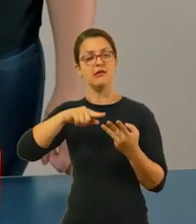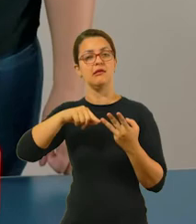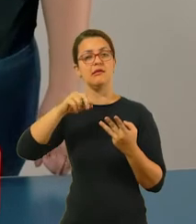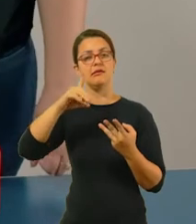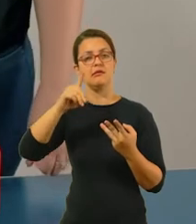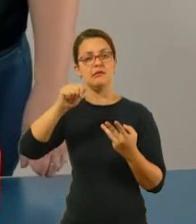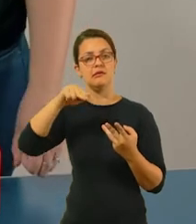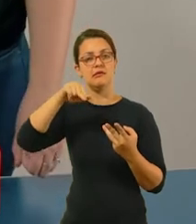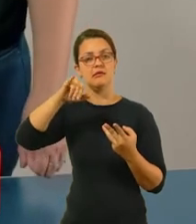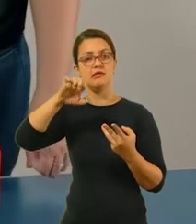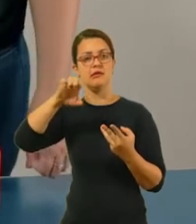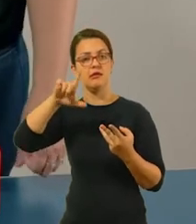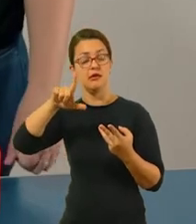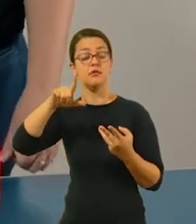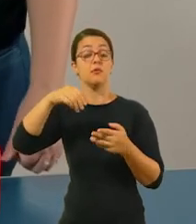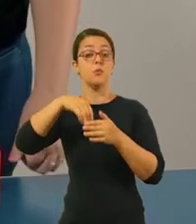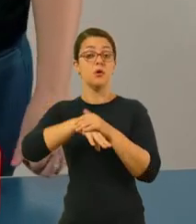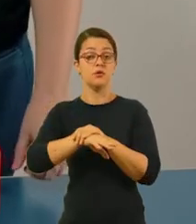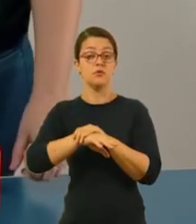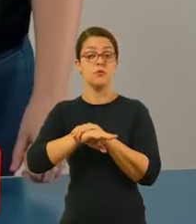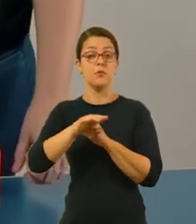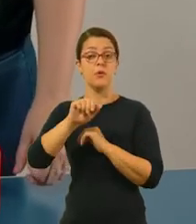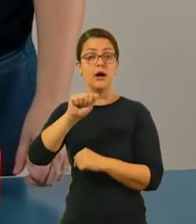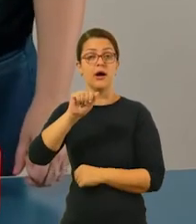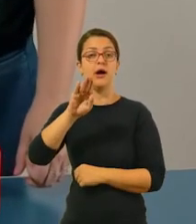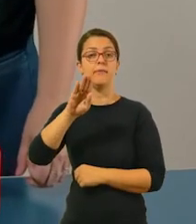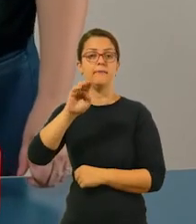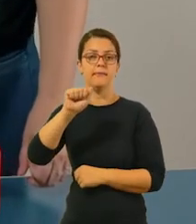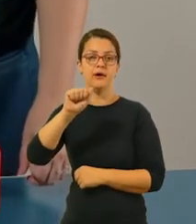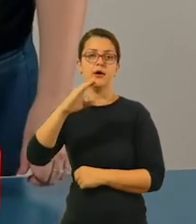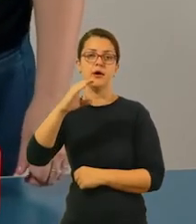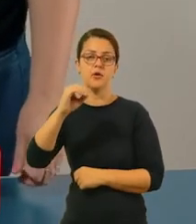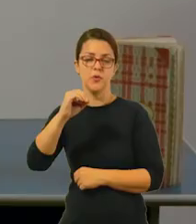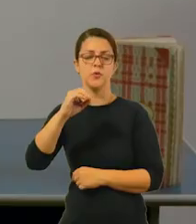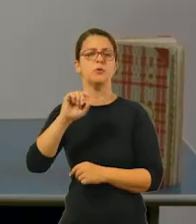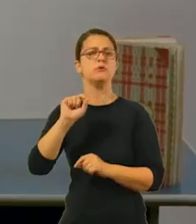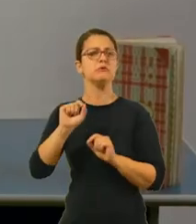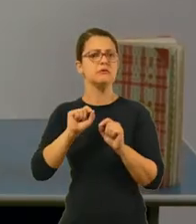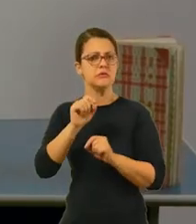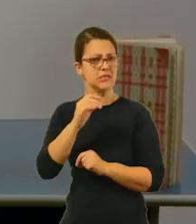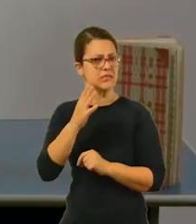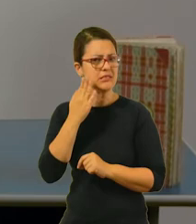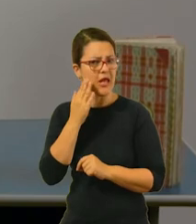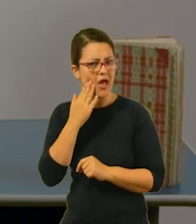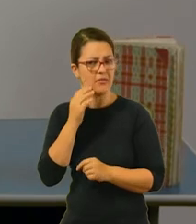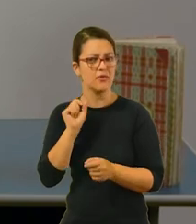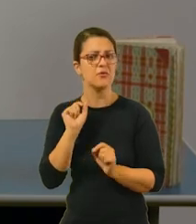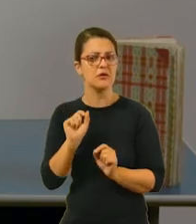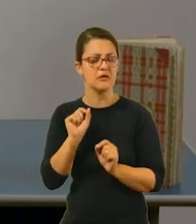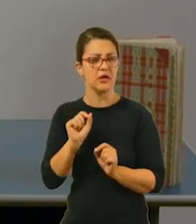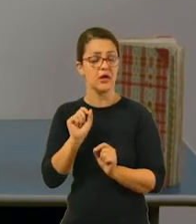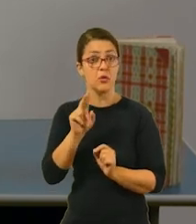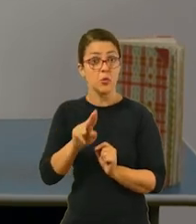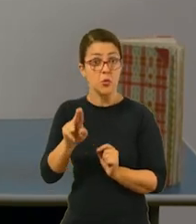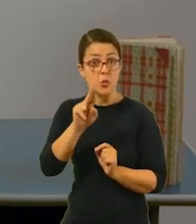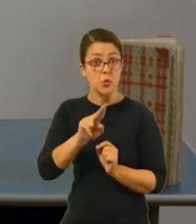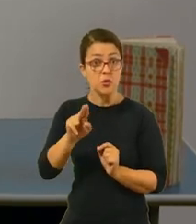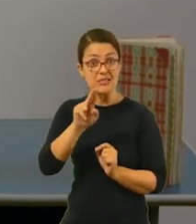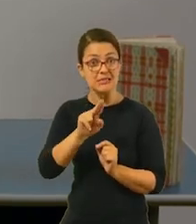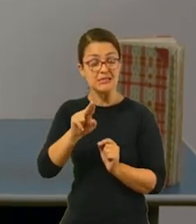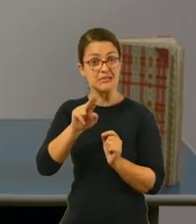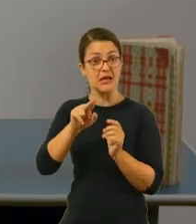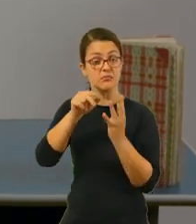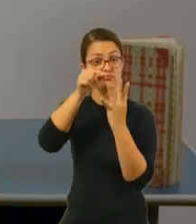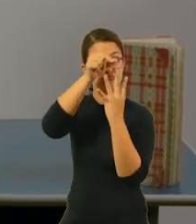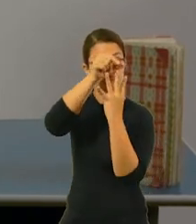ábacos. Vocês sabem o que são ábacos? Vou mostrar para vocês antes. Os ábacos são materiais que nós utilizamos na escola